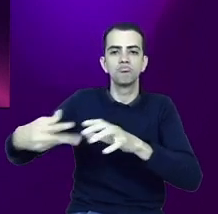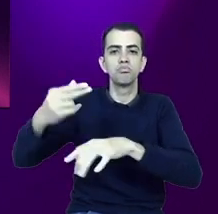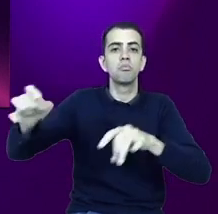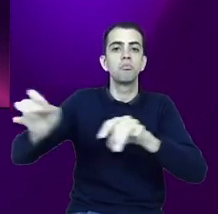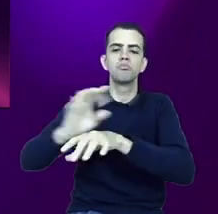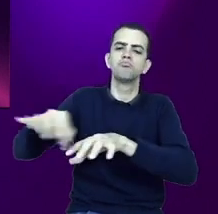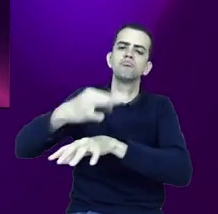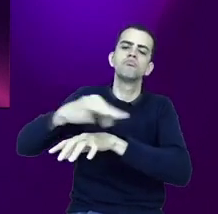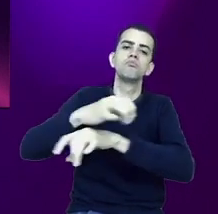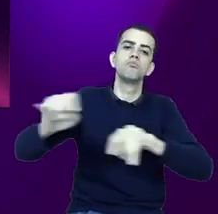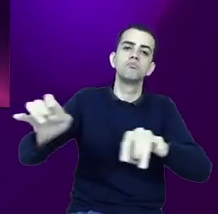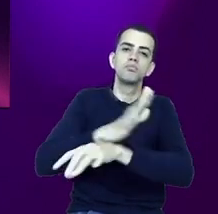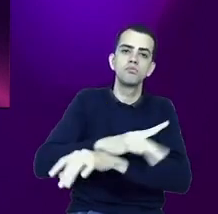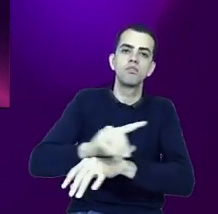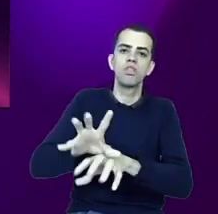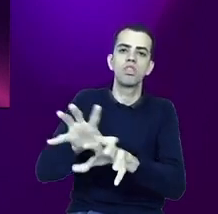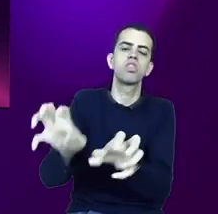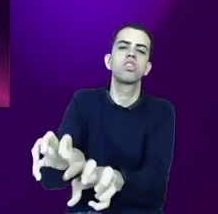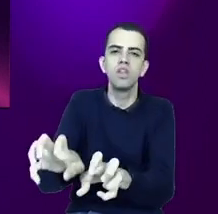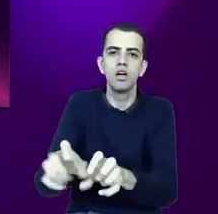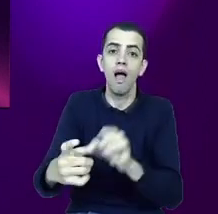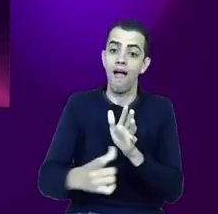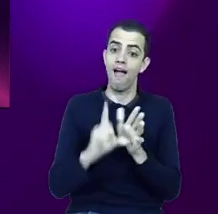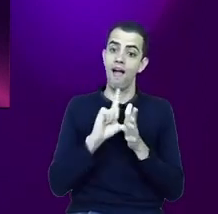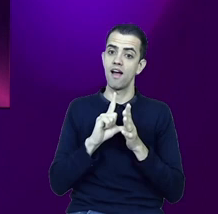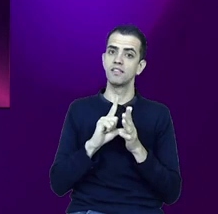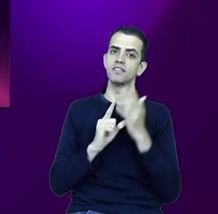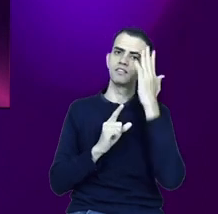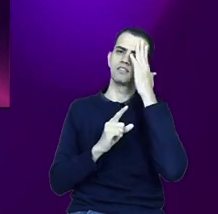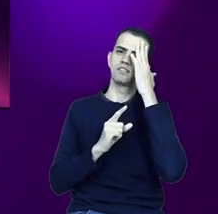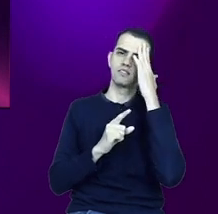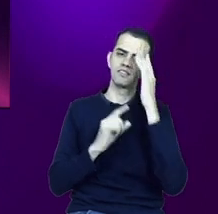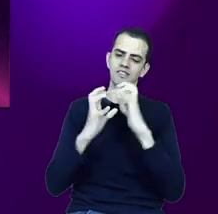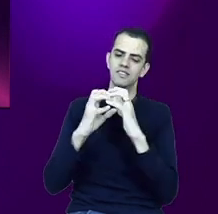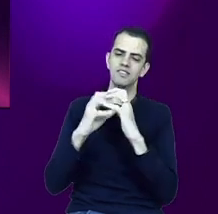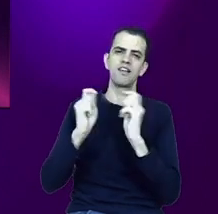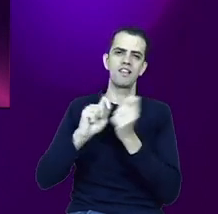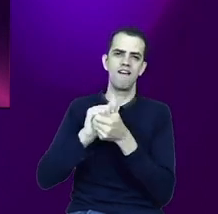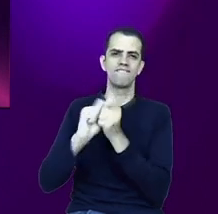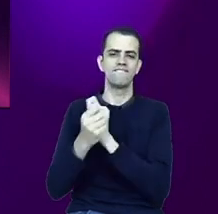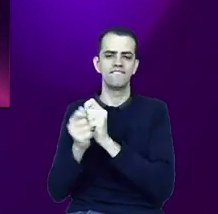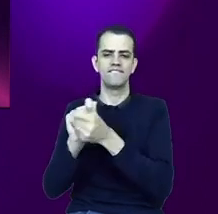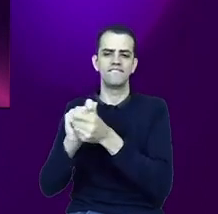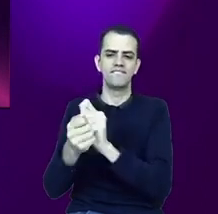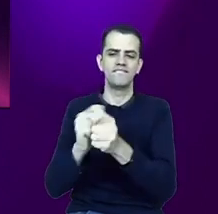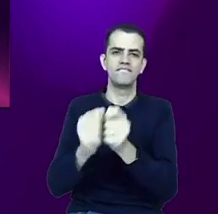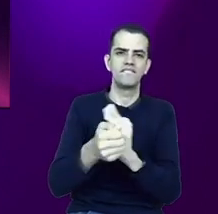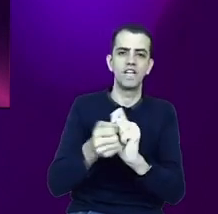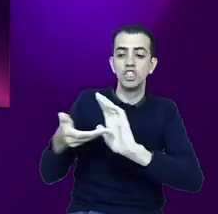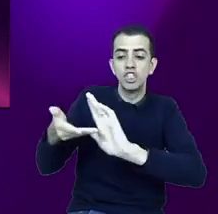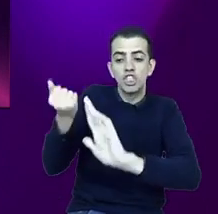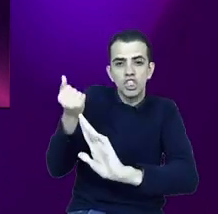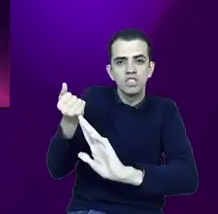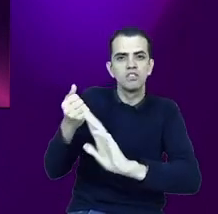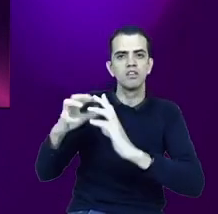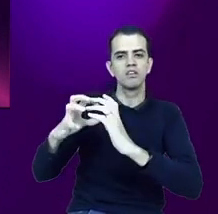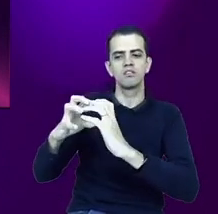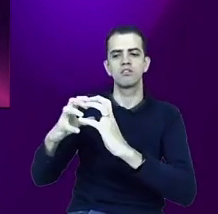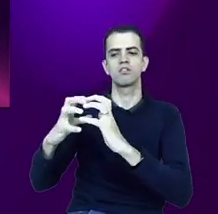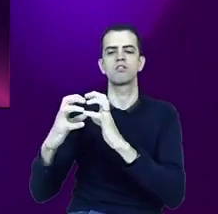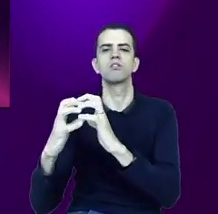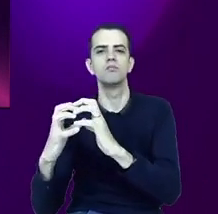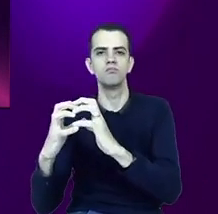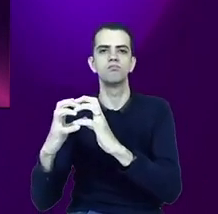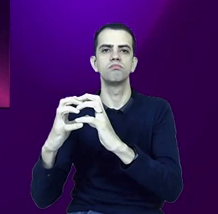fazemos porque temos conhecimento da capacidade do cérebro de se readaptar a essa nova arquitetura pós-operatória e se